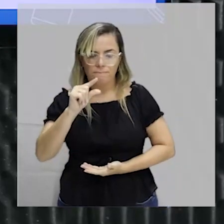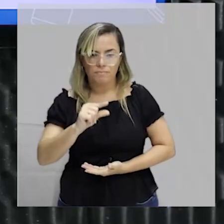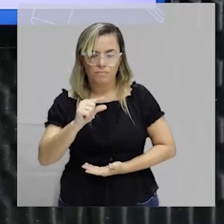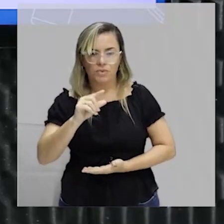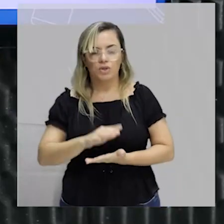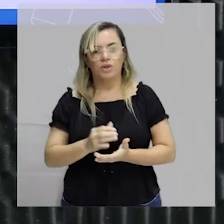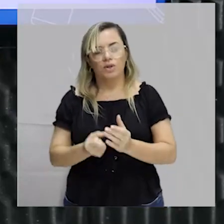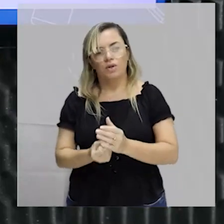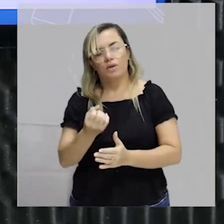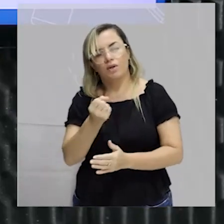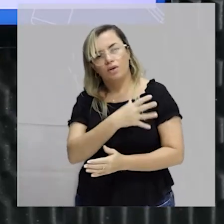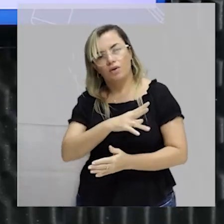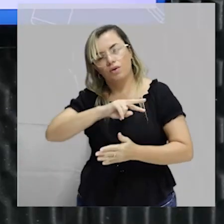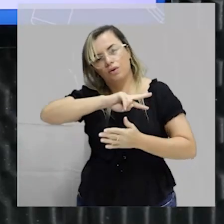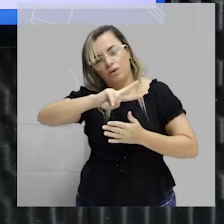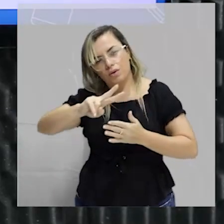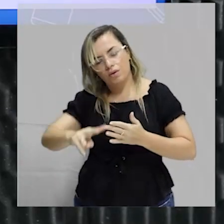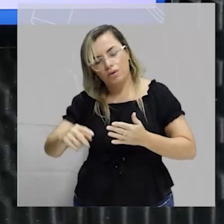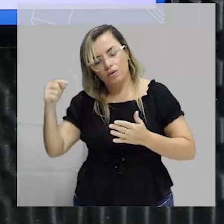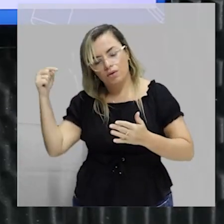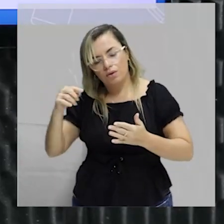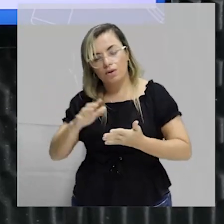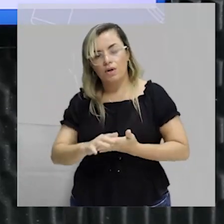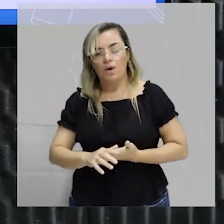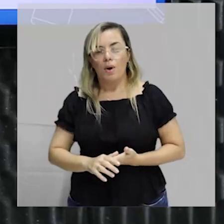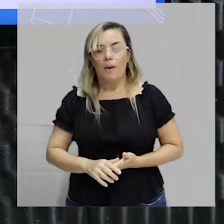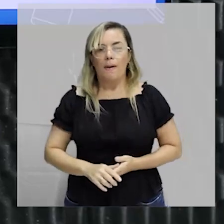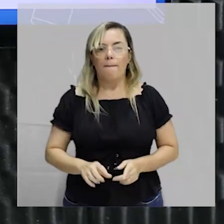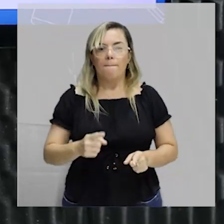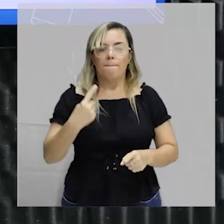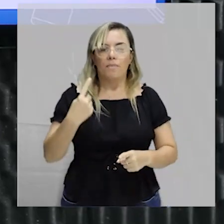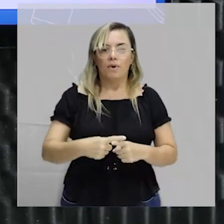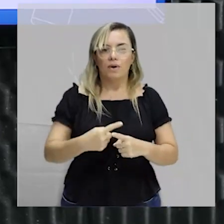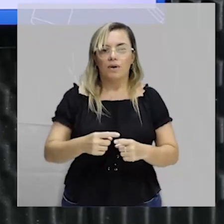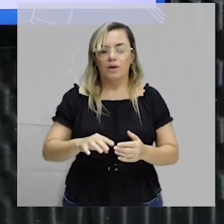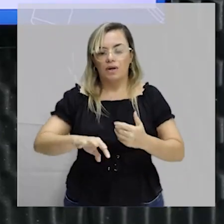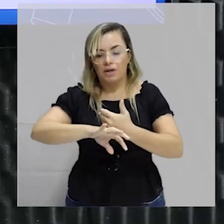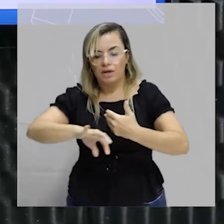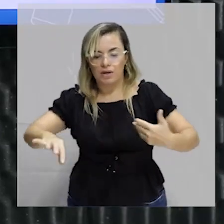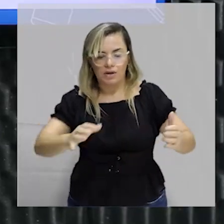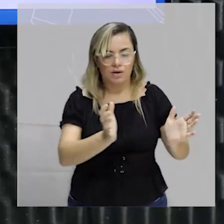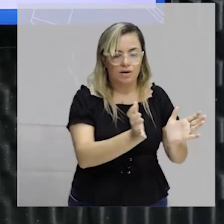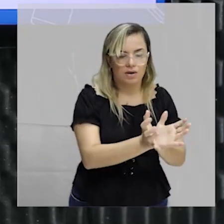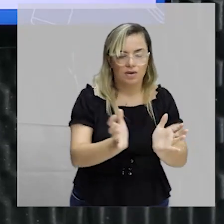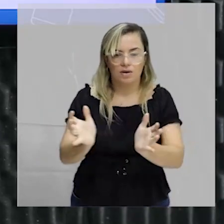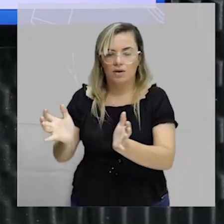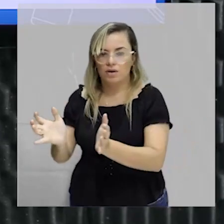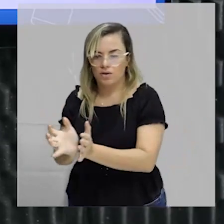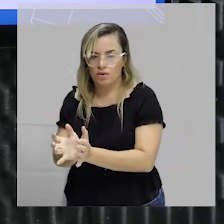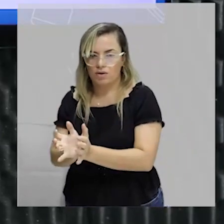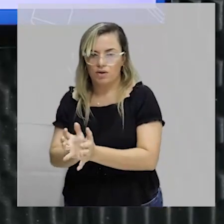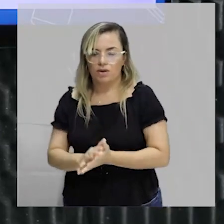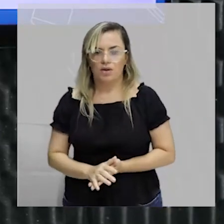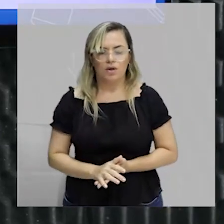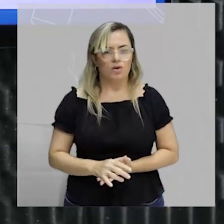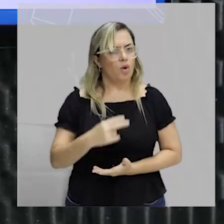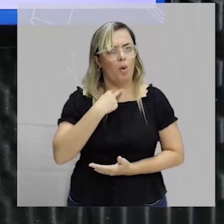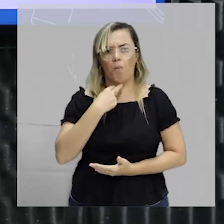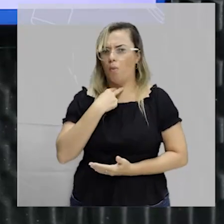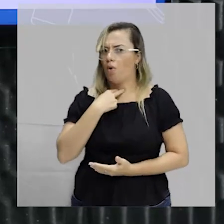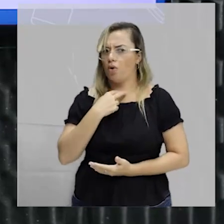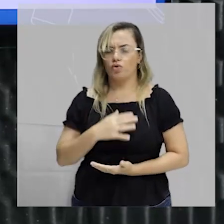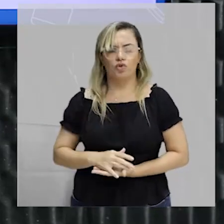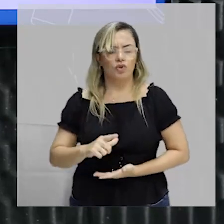especiação ela acontece quando eu tenho separação de um grupo em dois grupos. Então não pode ter contato entre esses